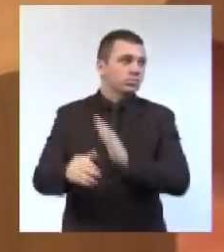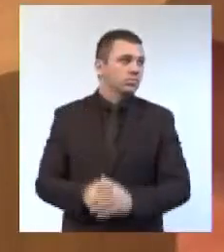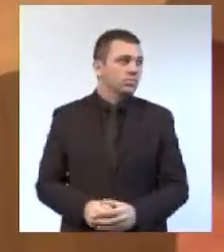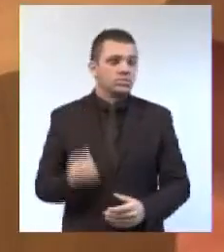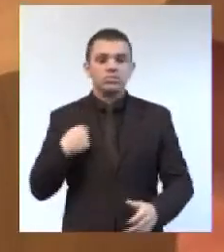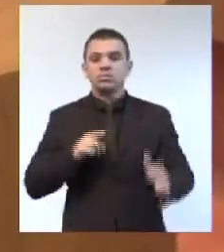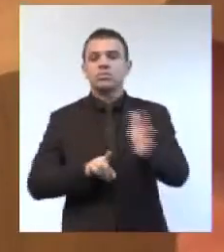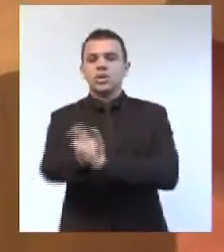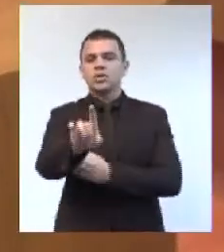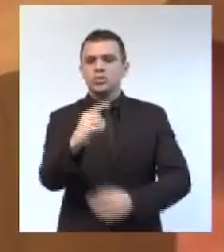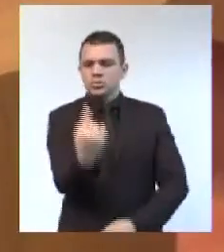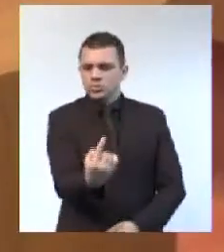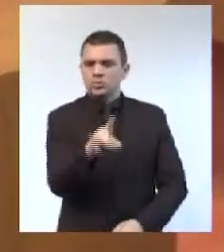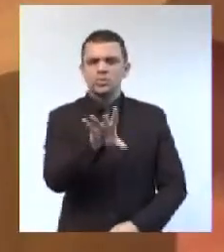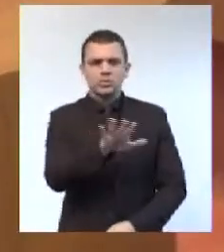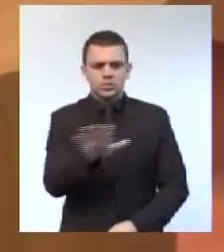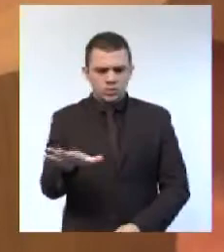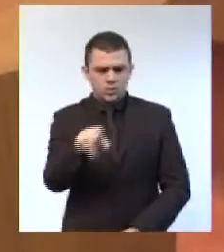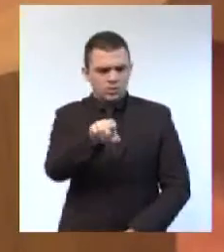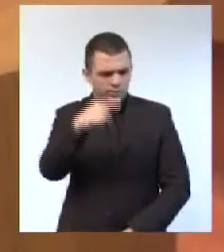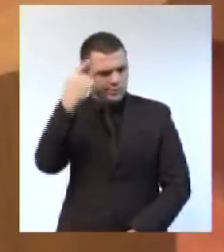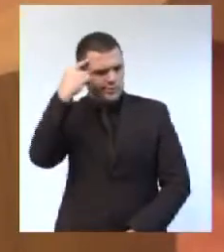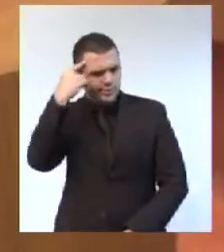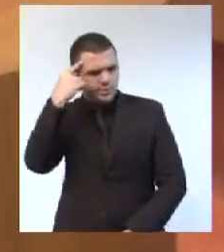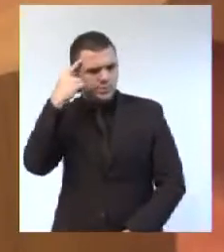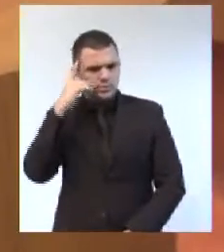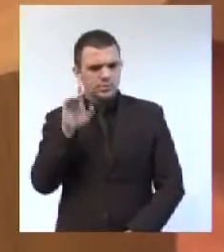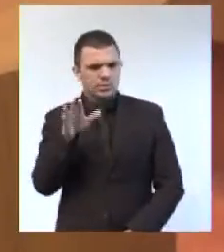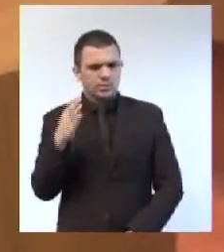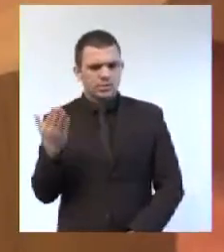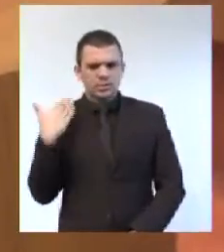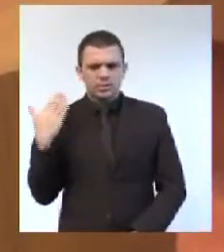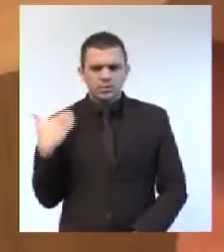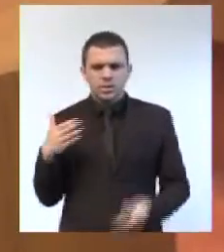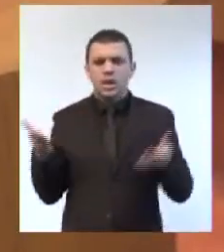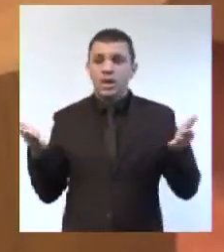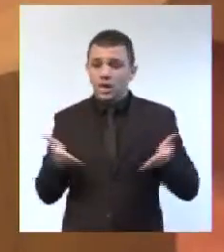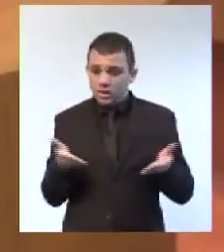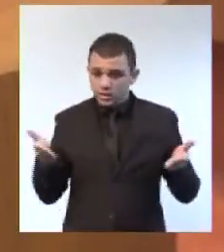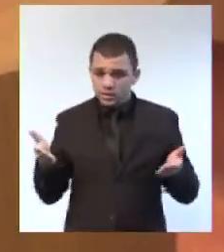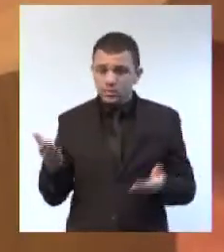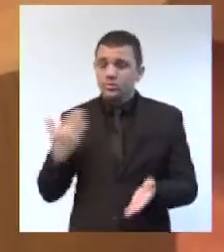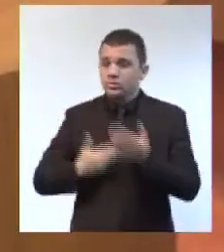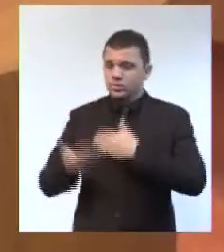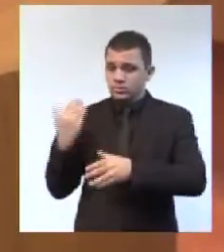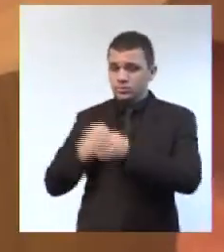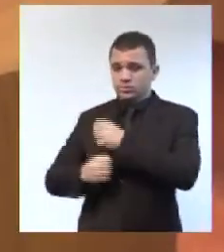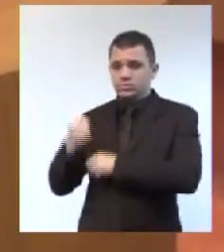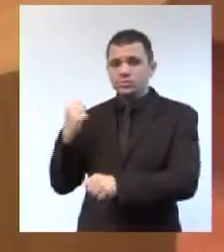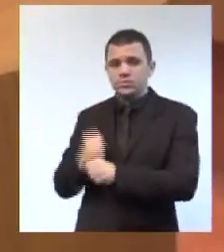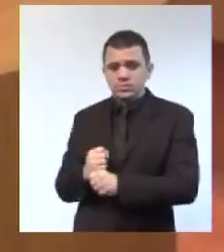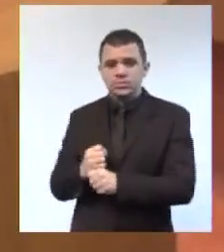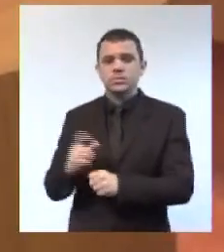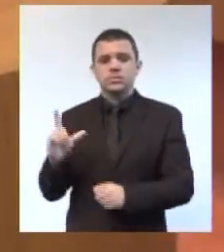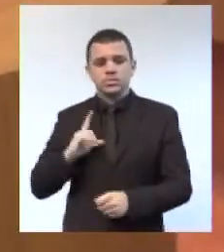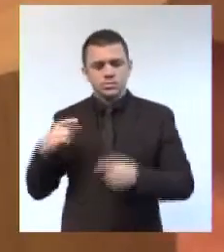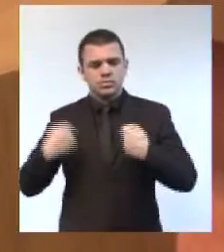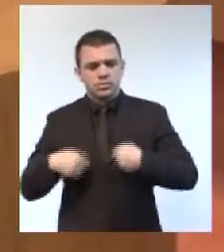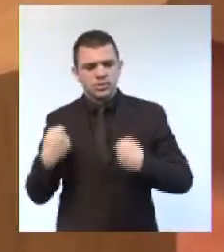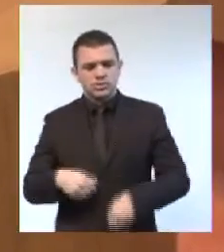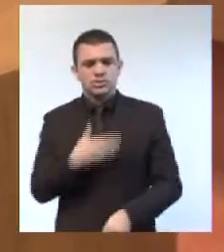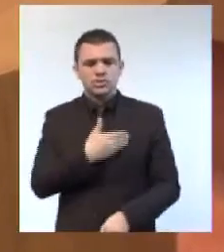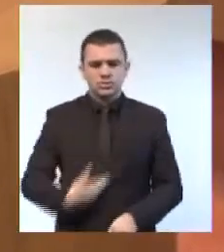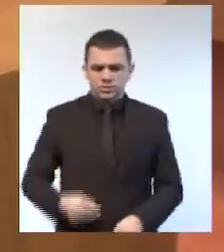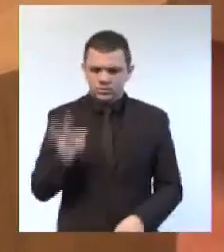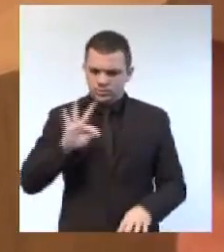Excelência. Segundo o entendimento de Vossa Excelência defende, então, que no ano passado deveria ter havido a intervenção federal por conta